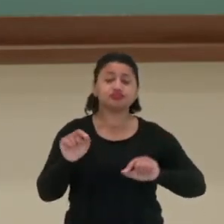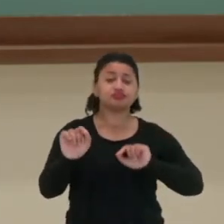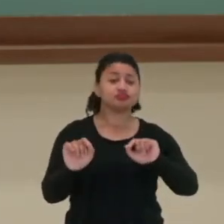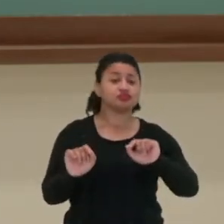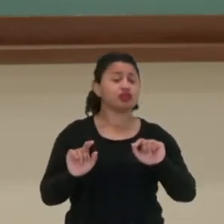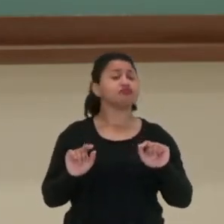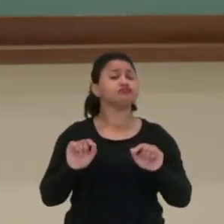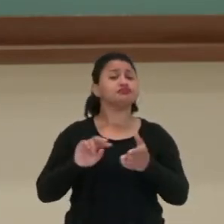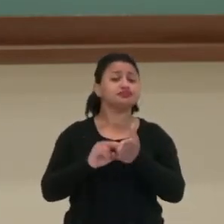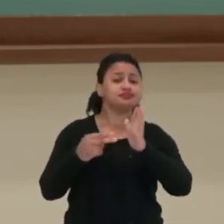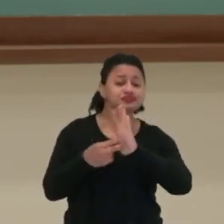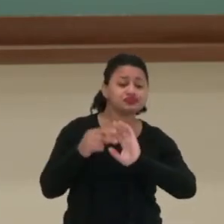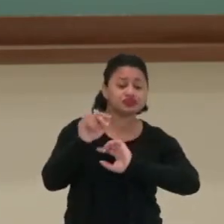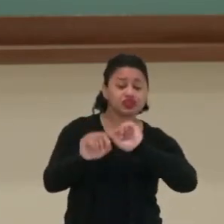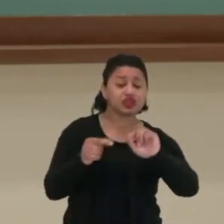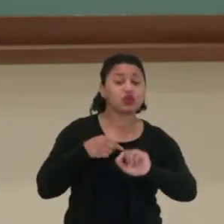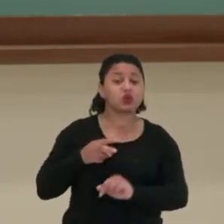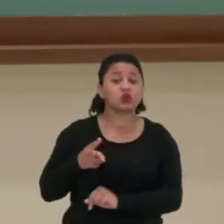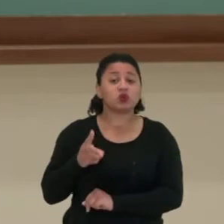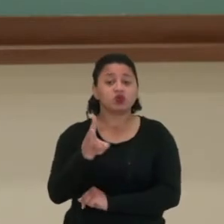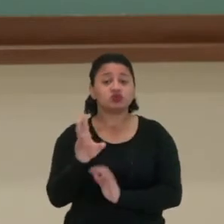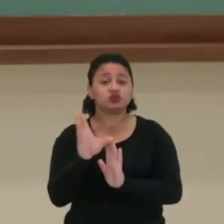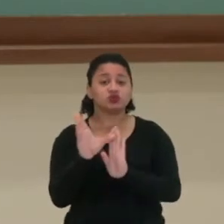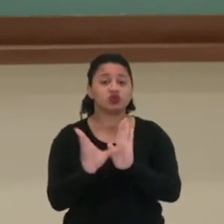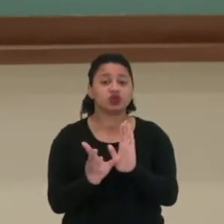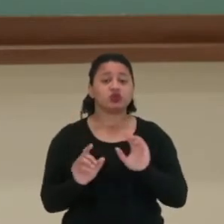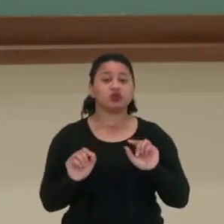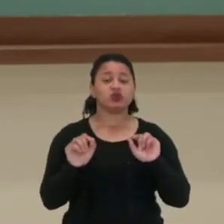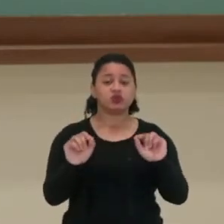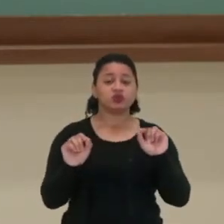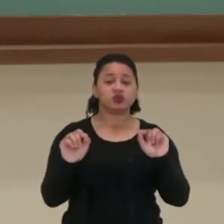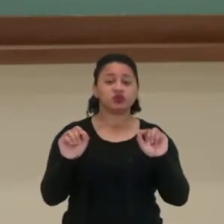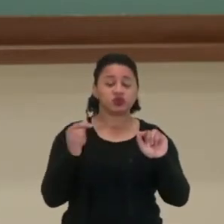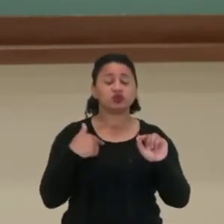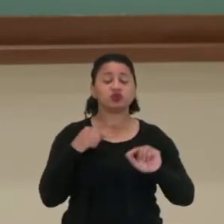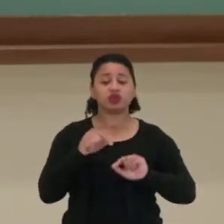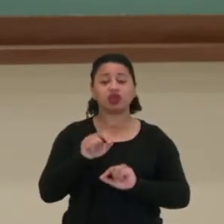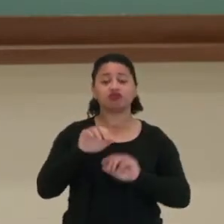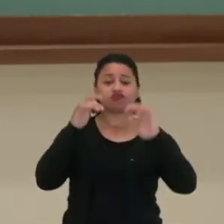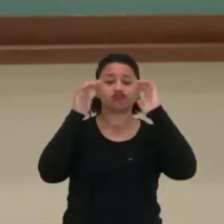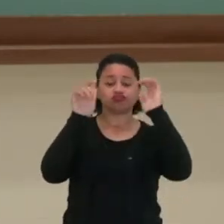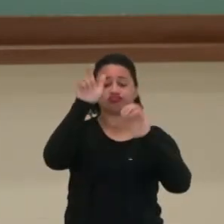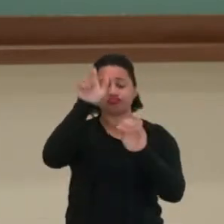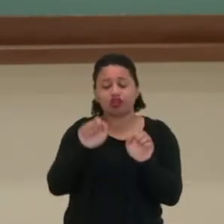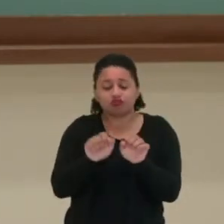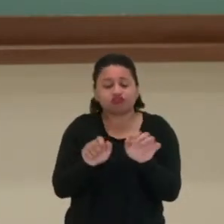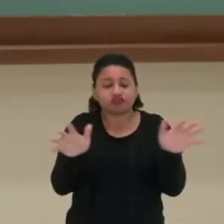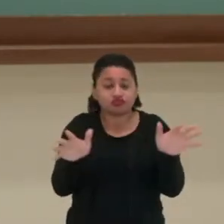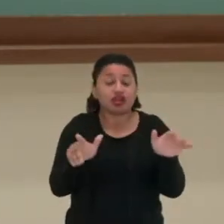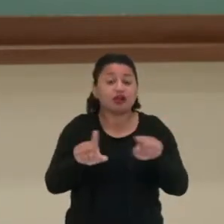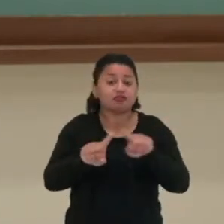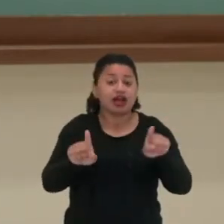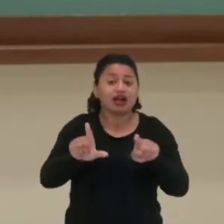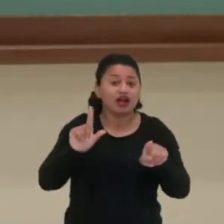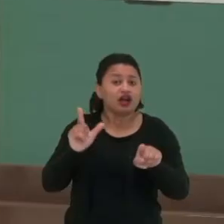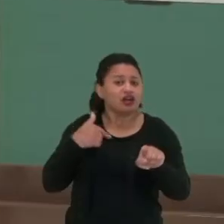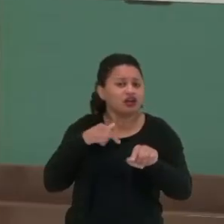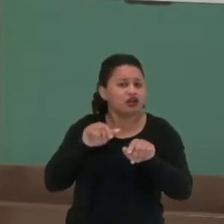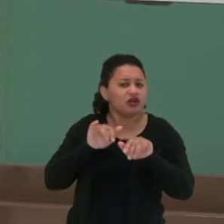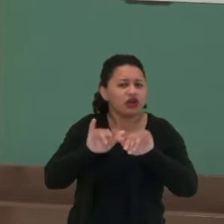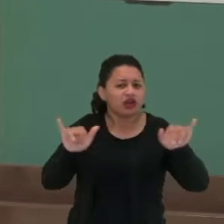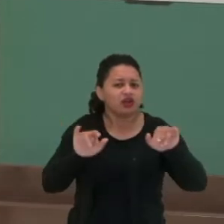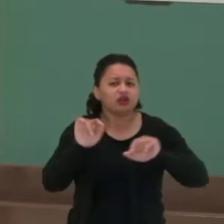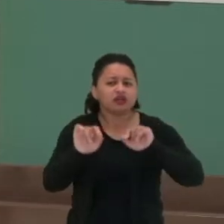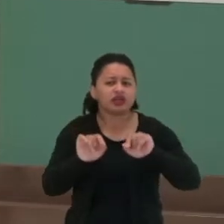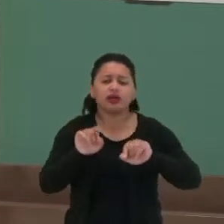Nós vamos continuar a falar sobre o nosso sistema nervoso. Mas antes disso, vamos para os recadinhos? Cadê